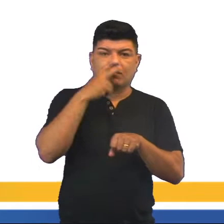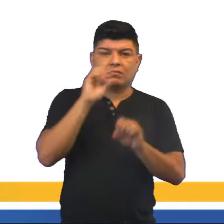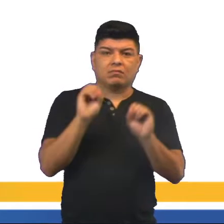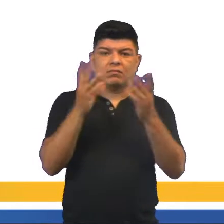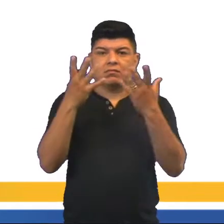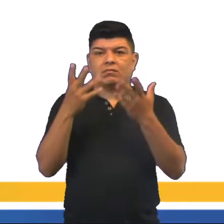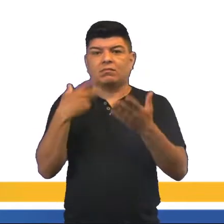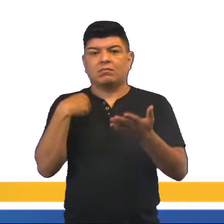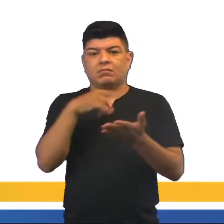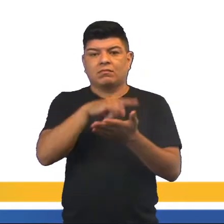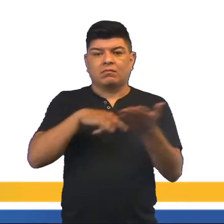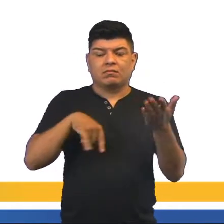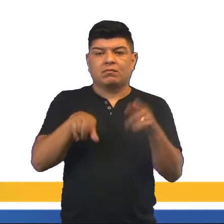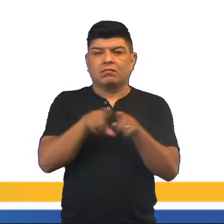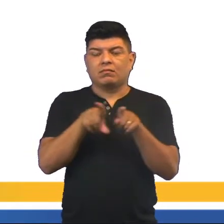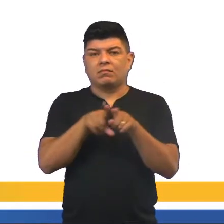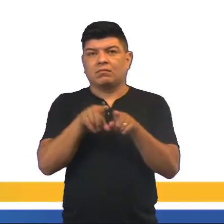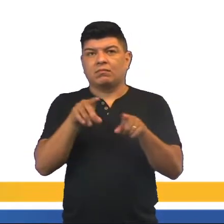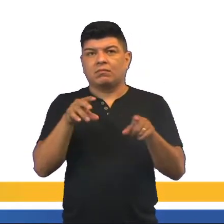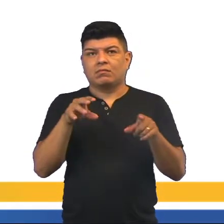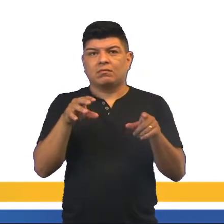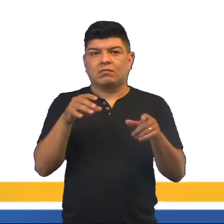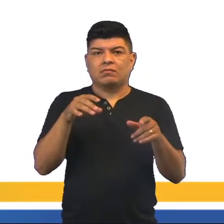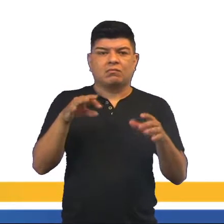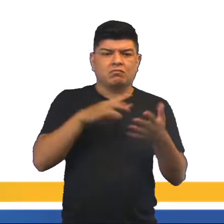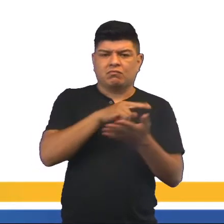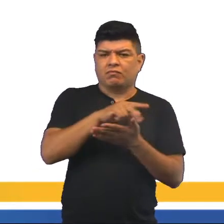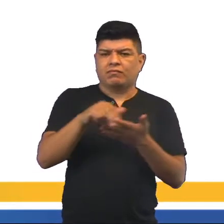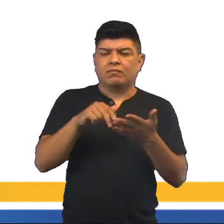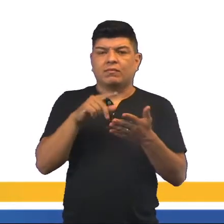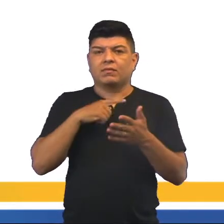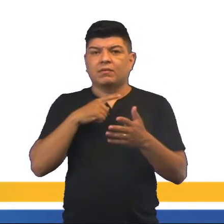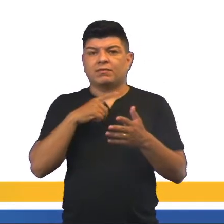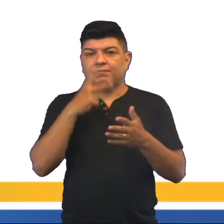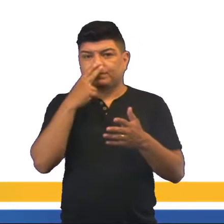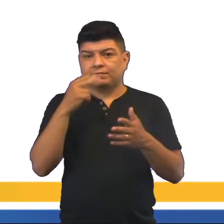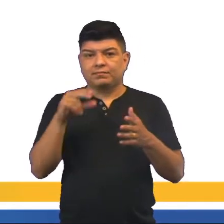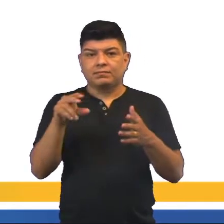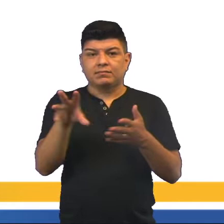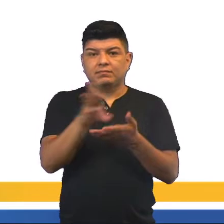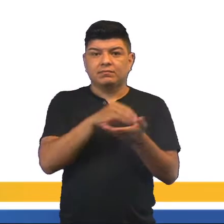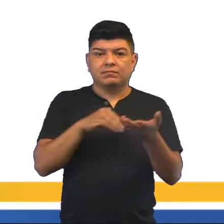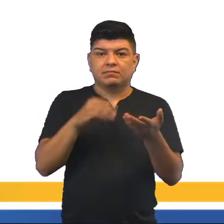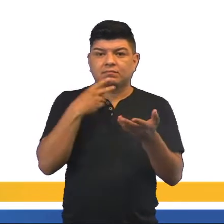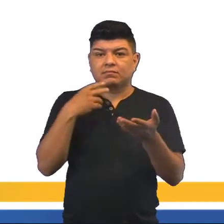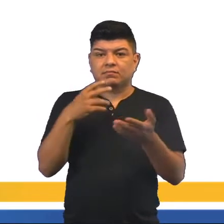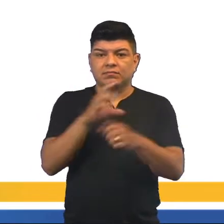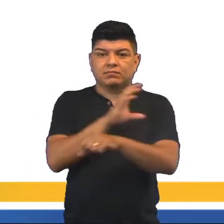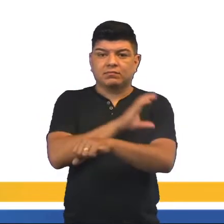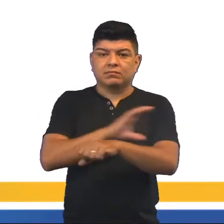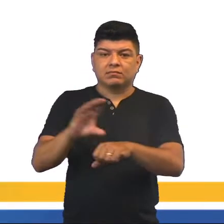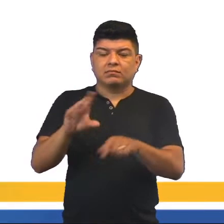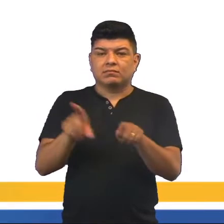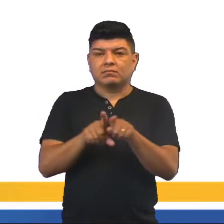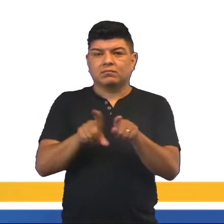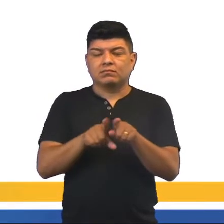celebração de acordos, tratados e contratos e reprodução de cânones culturais.